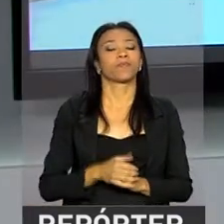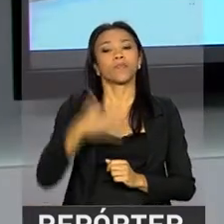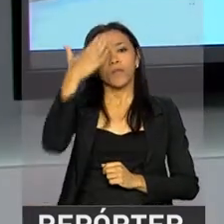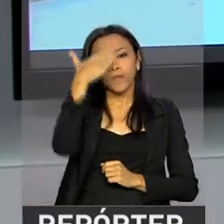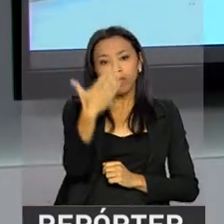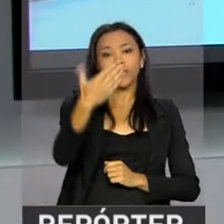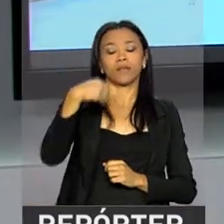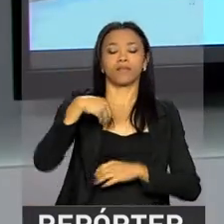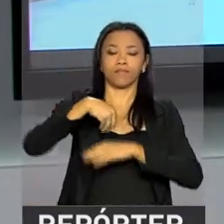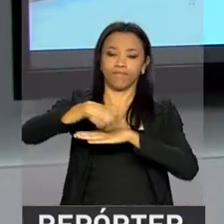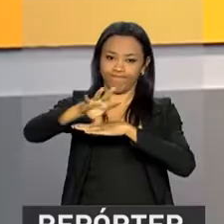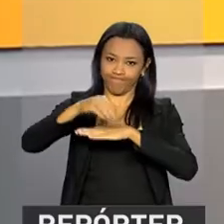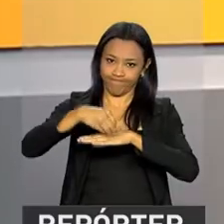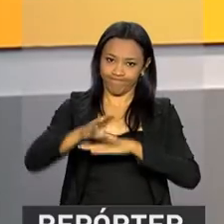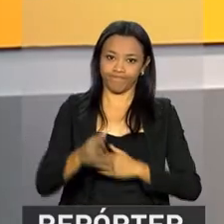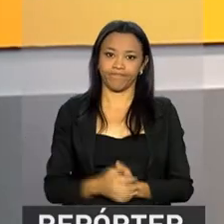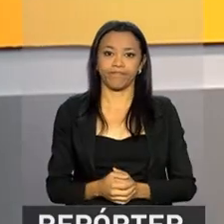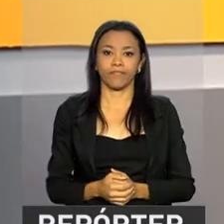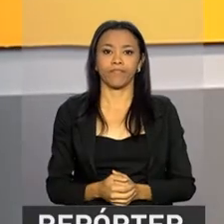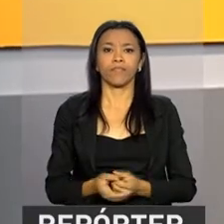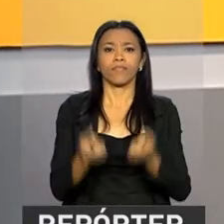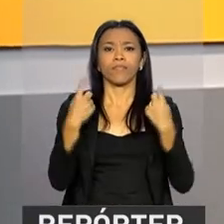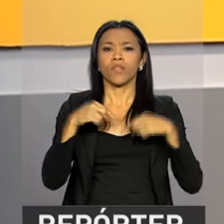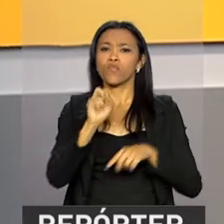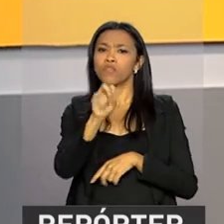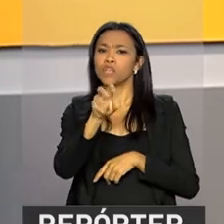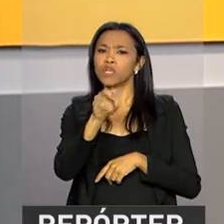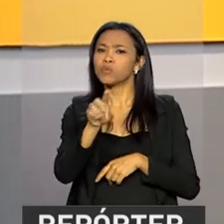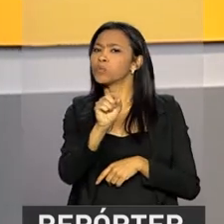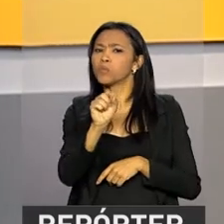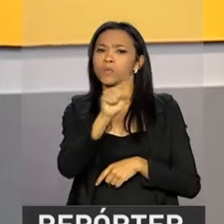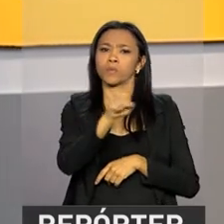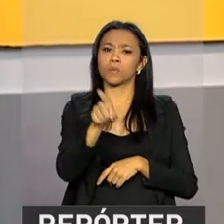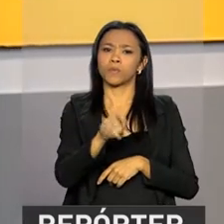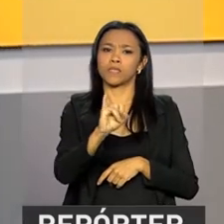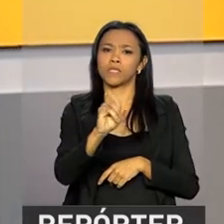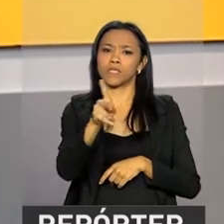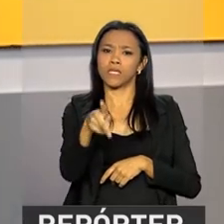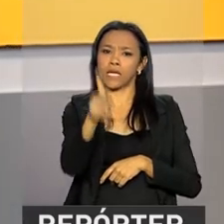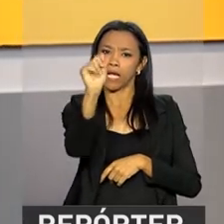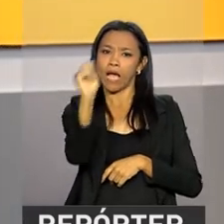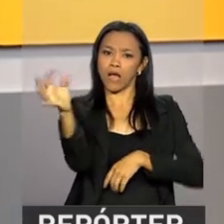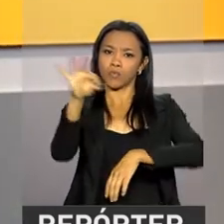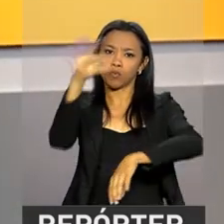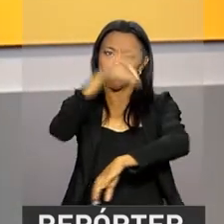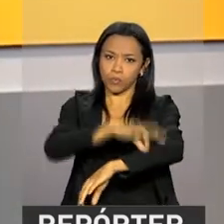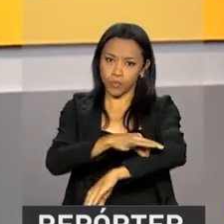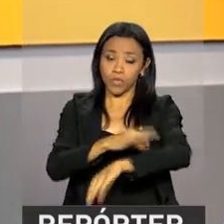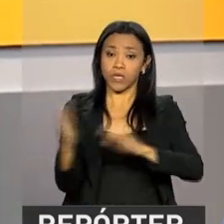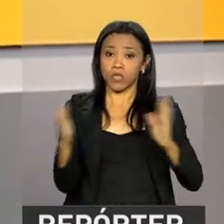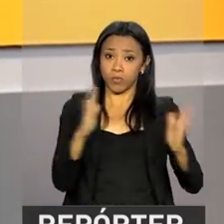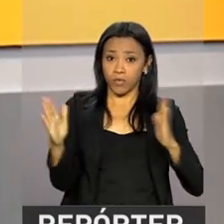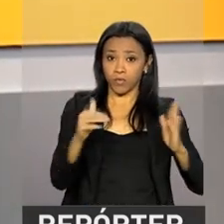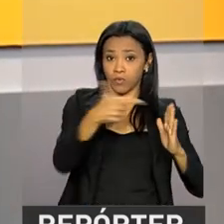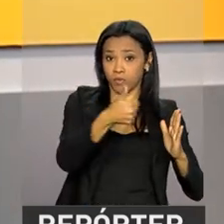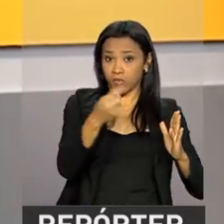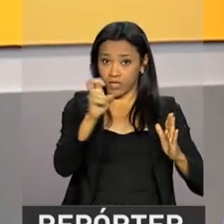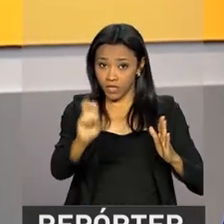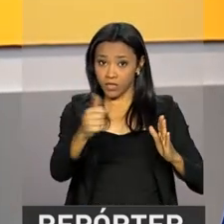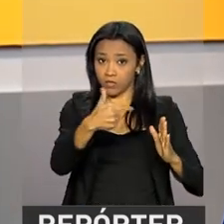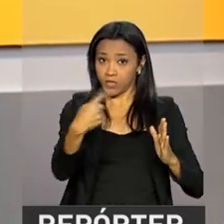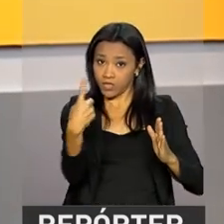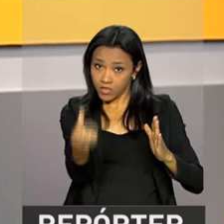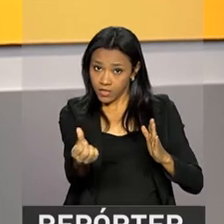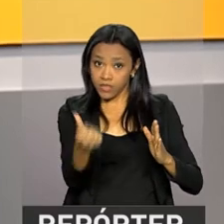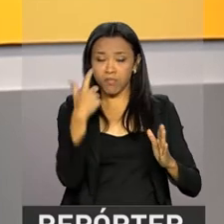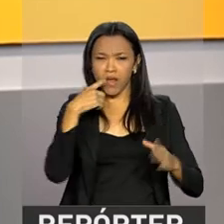pelas informações, Ney. O vírus da Zika foi uma epidemia em 2015 e 2016. Para avaliar o